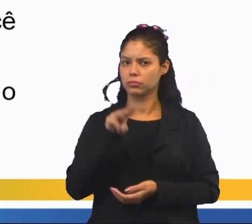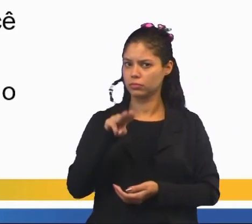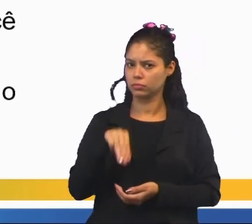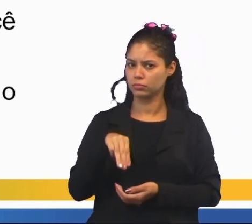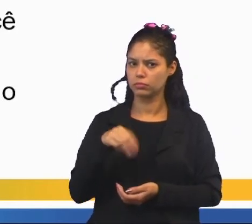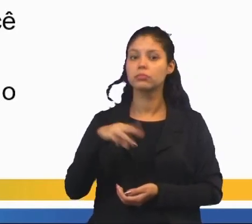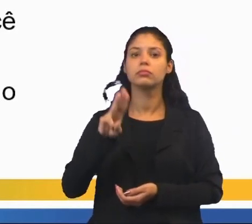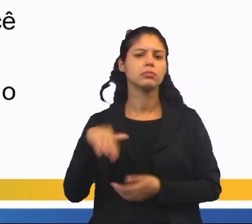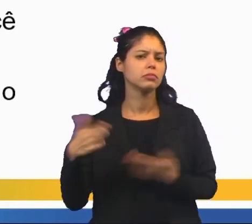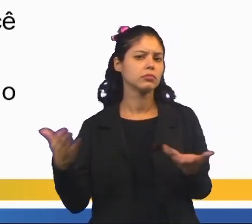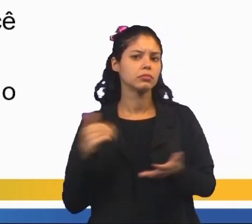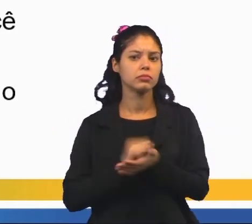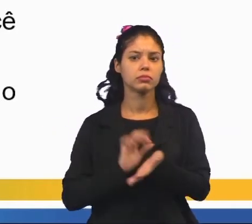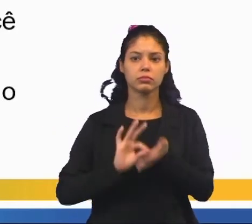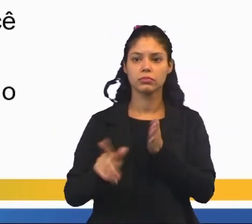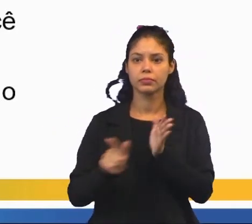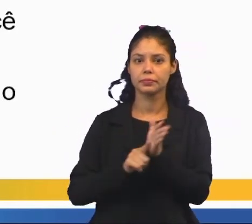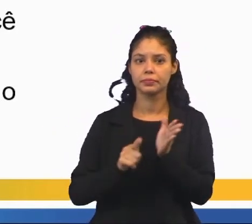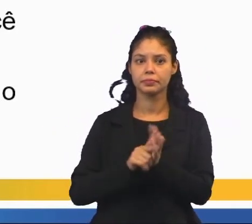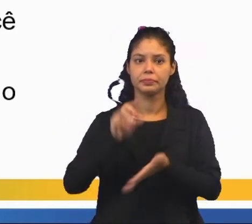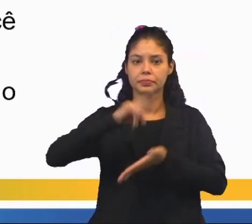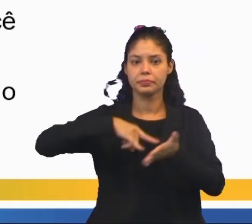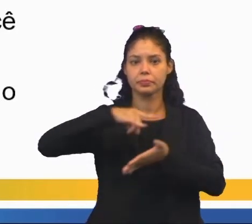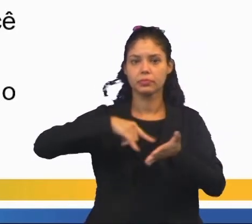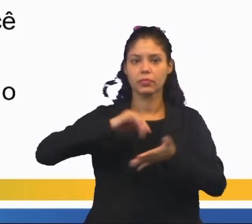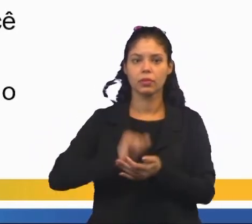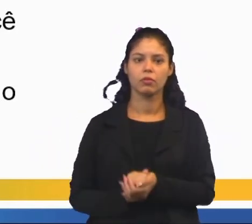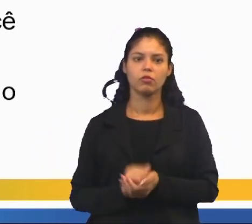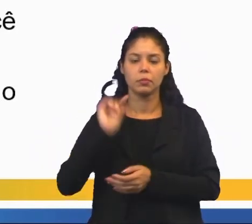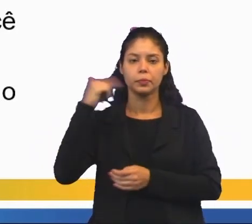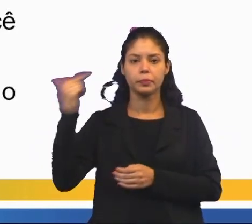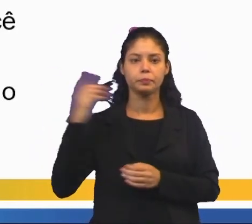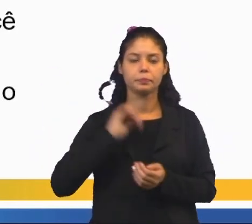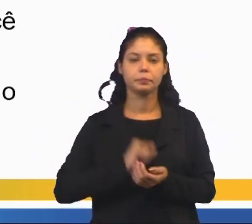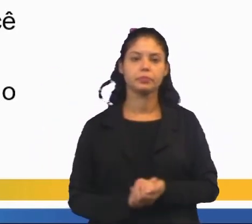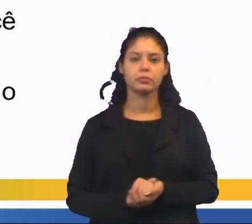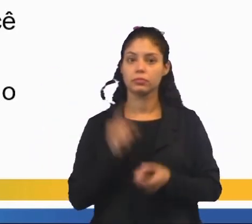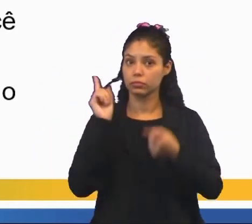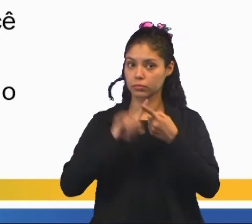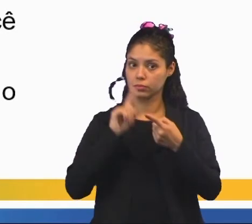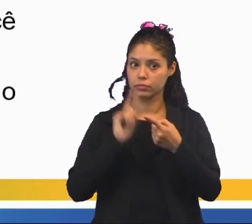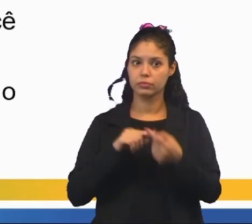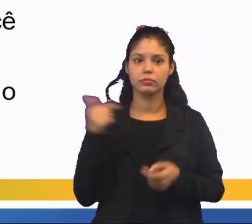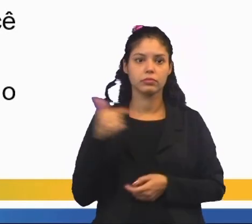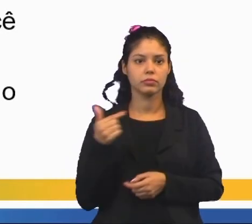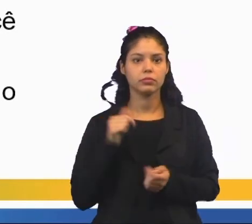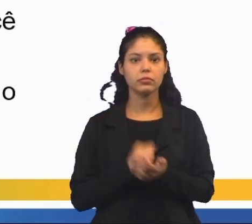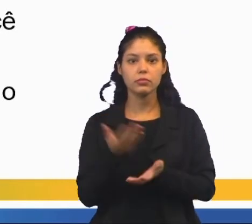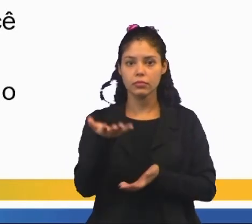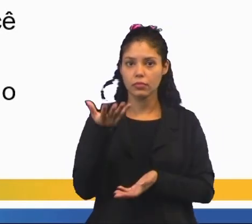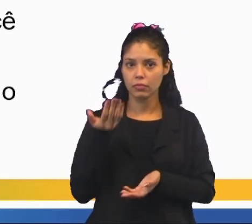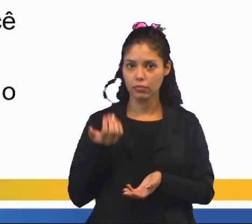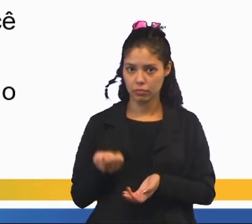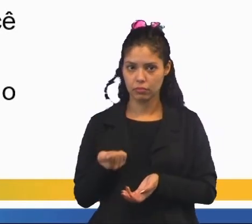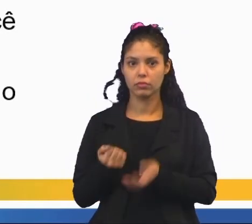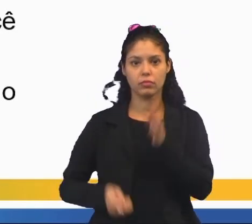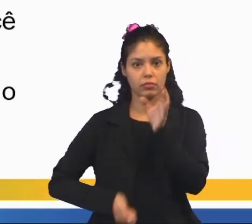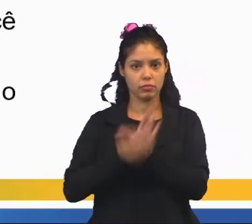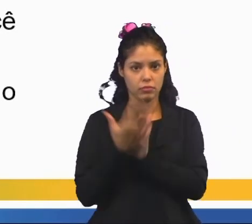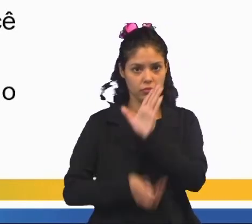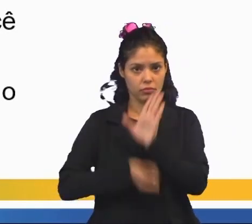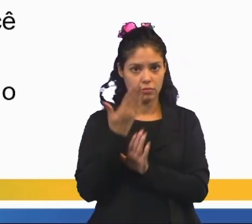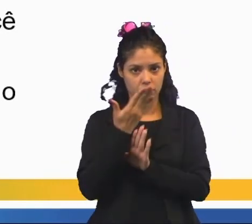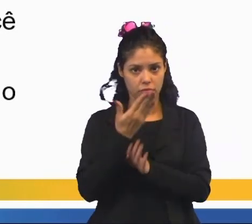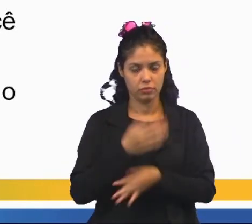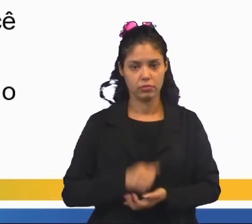Que ou quem assina um papel, documento, etc. O primeiro sentido. 2. Quem